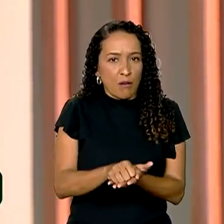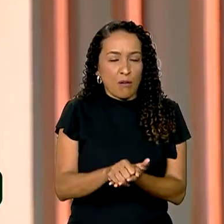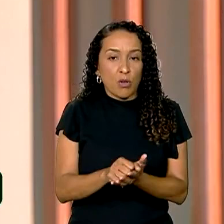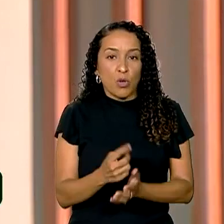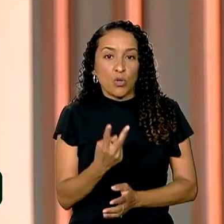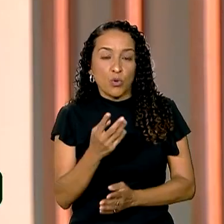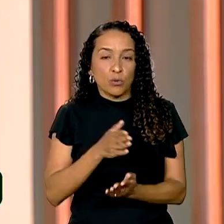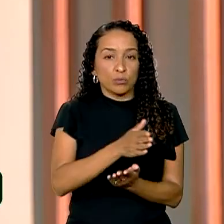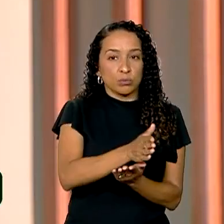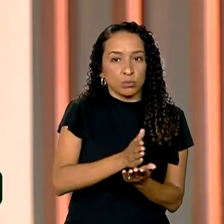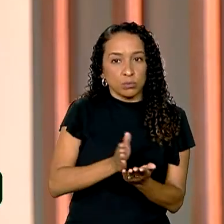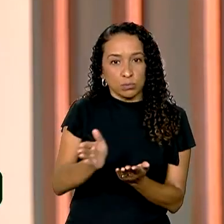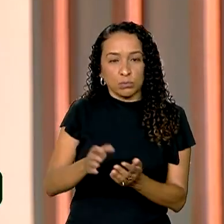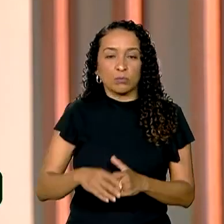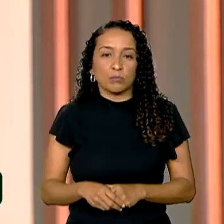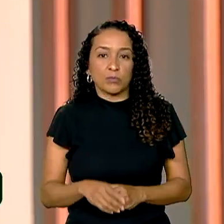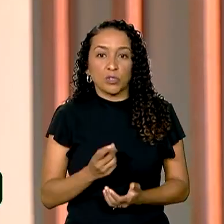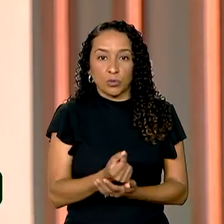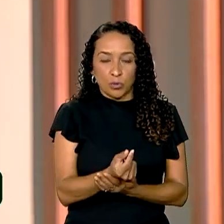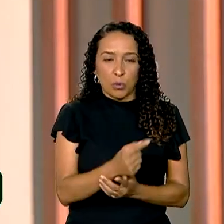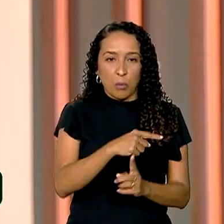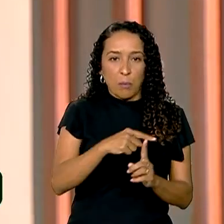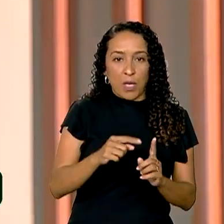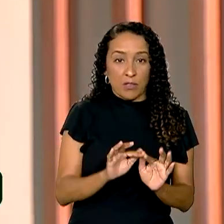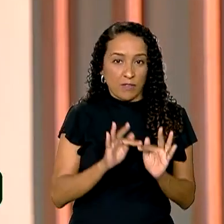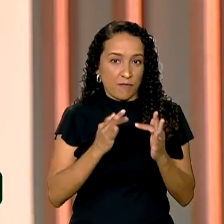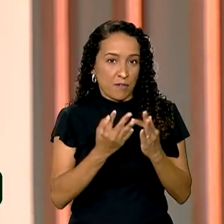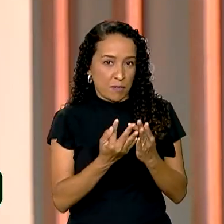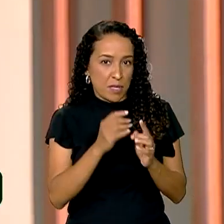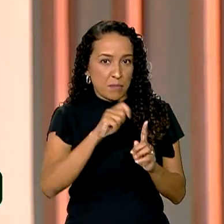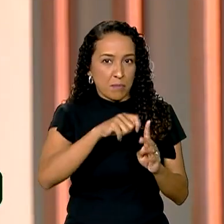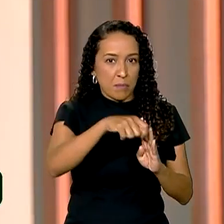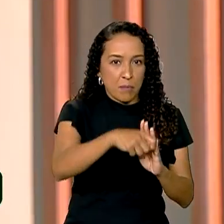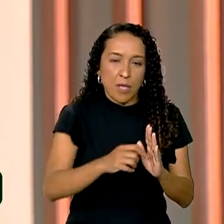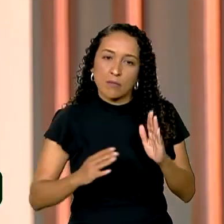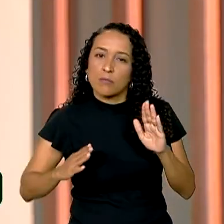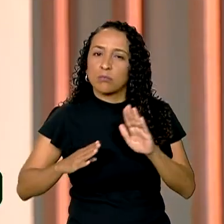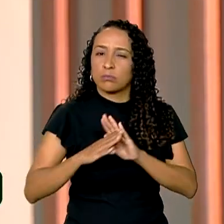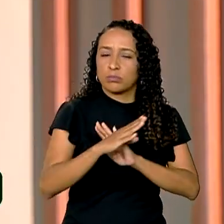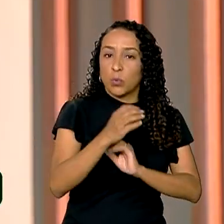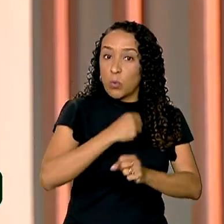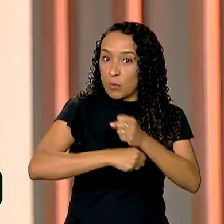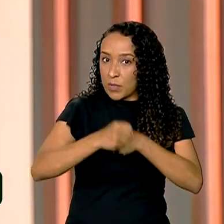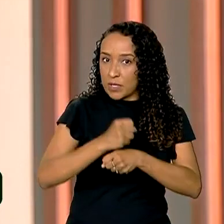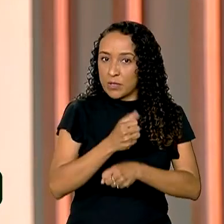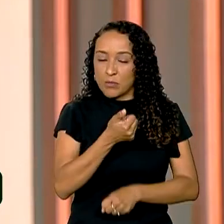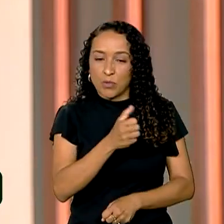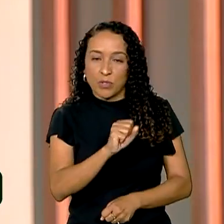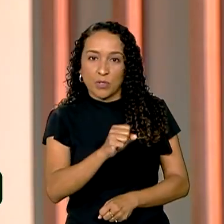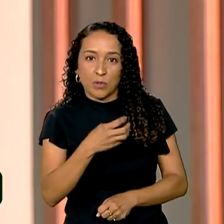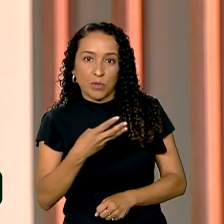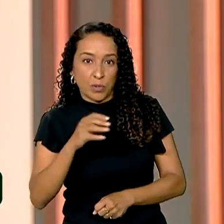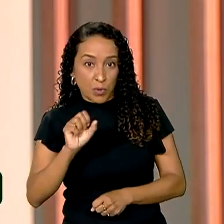em duas dimensões. O rendimento médio das famílias por mês atingiu, no ano passado, R$